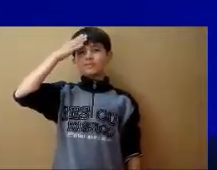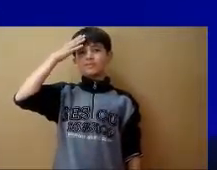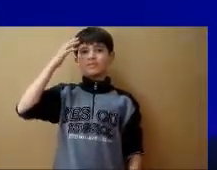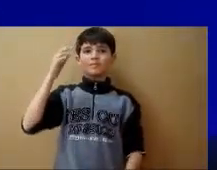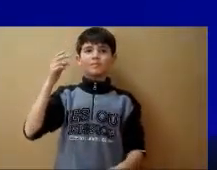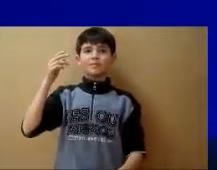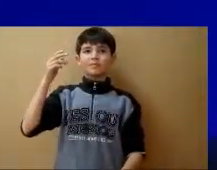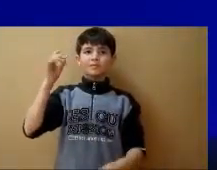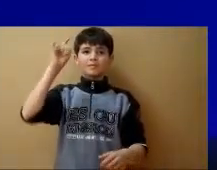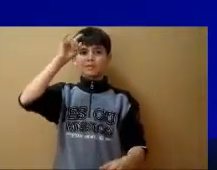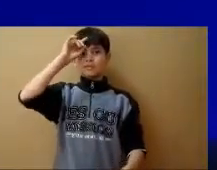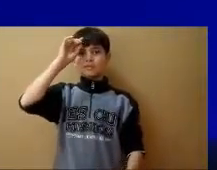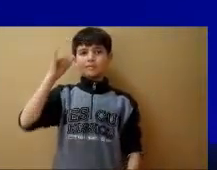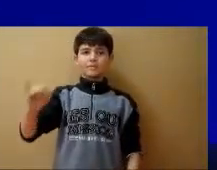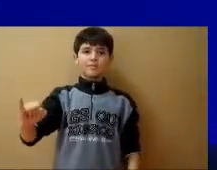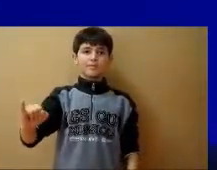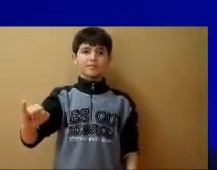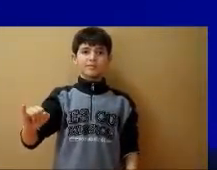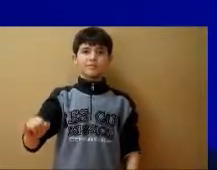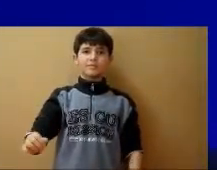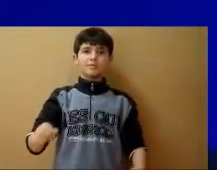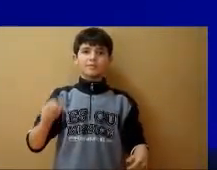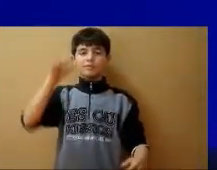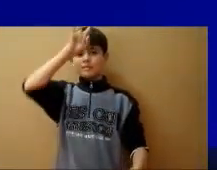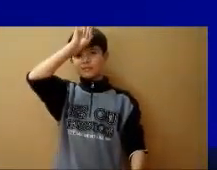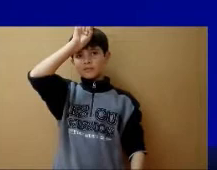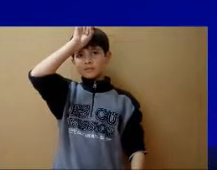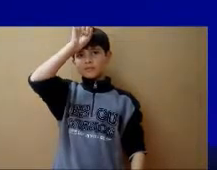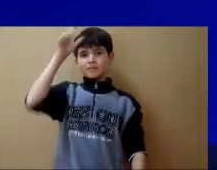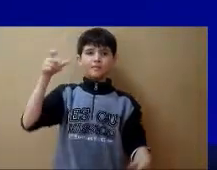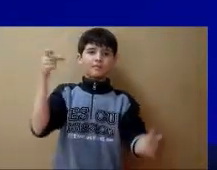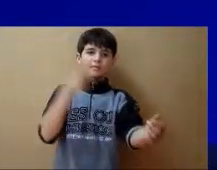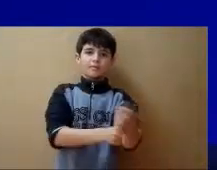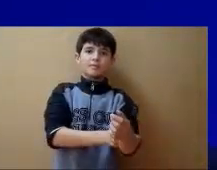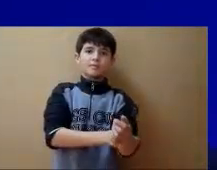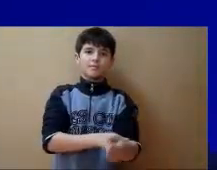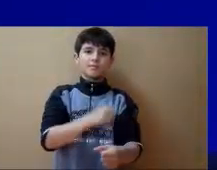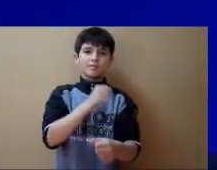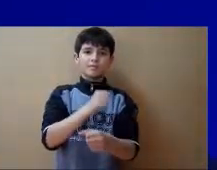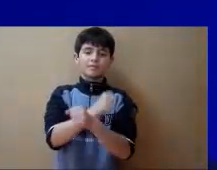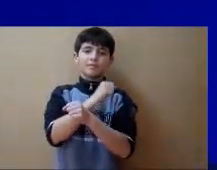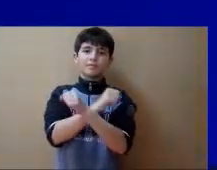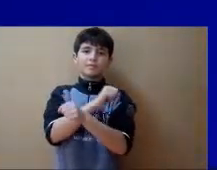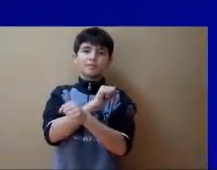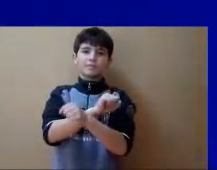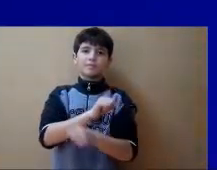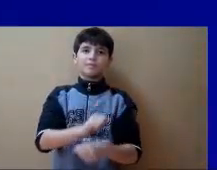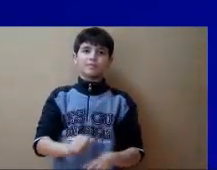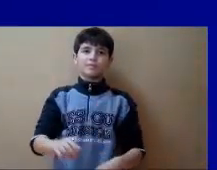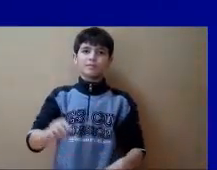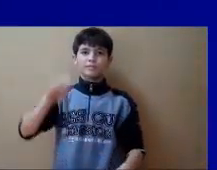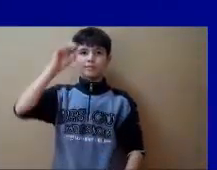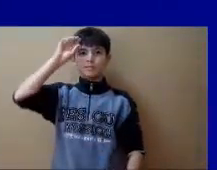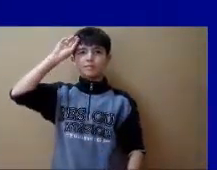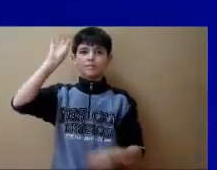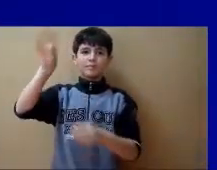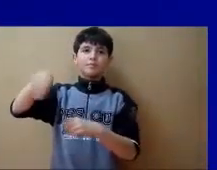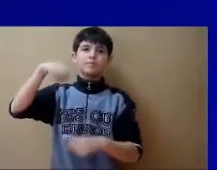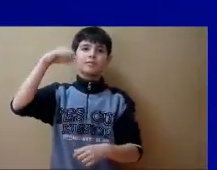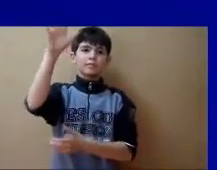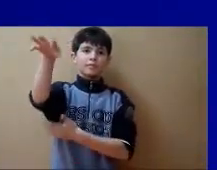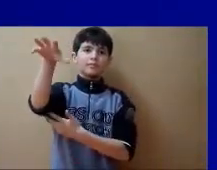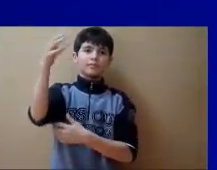de envenenarmos o touro e o deitarmos para a floresta, onde existe a